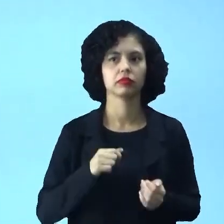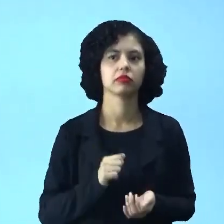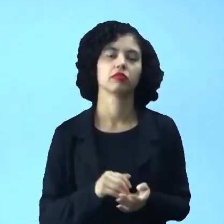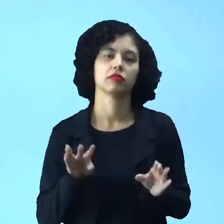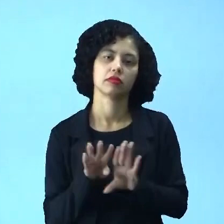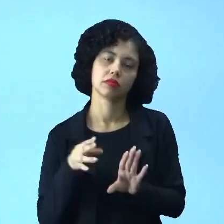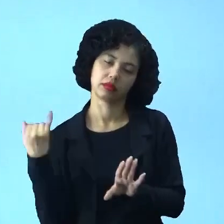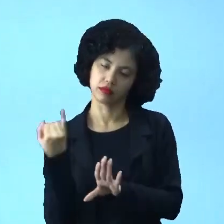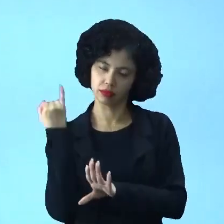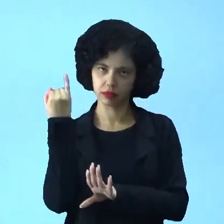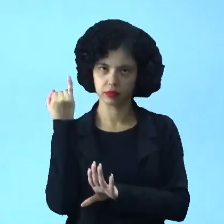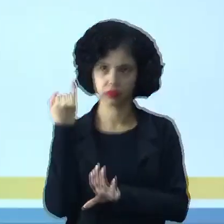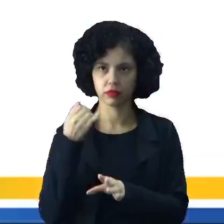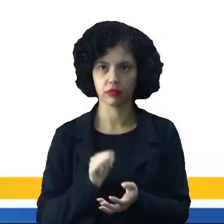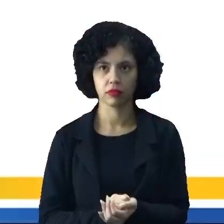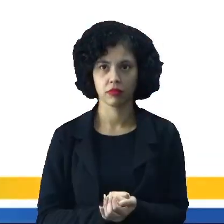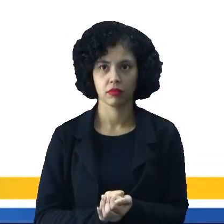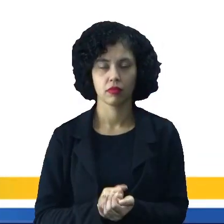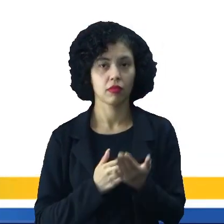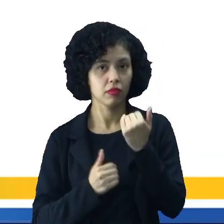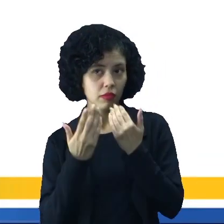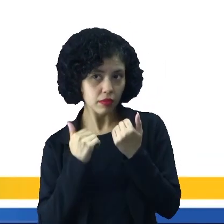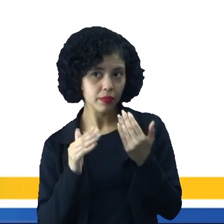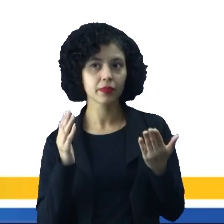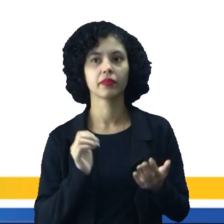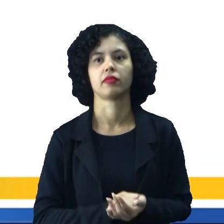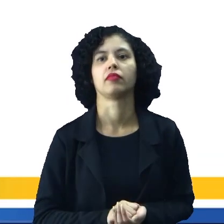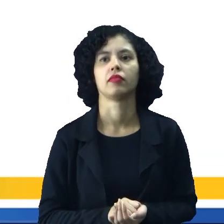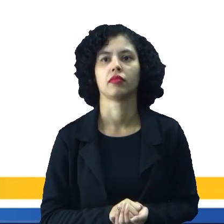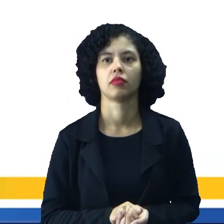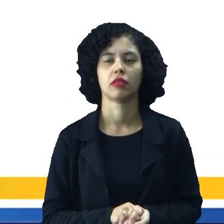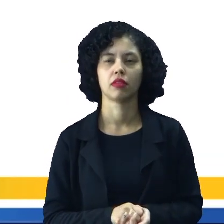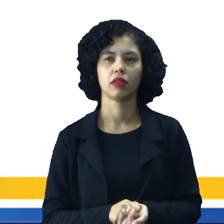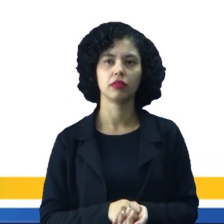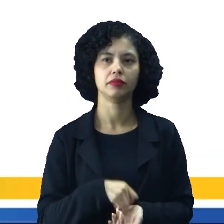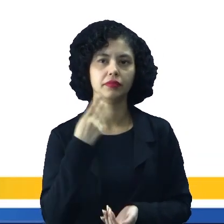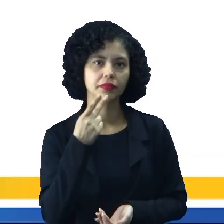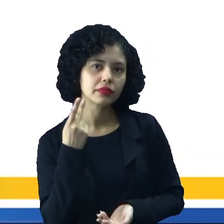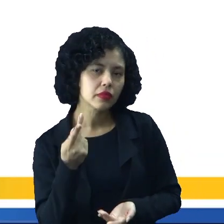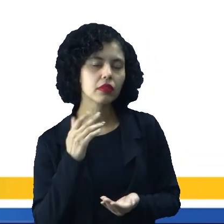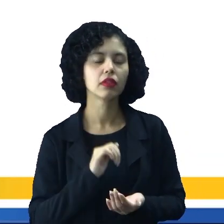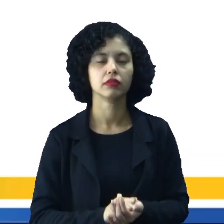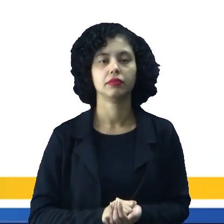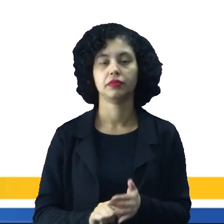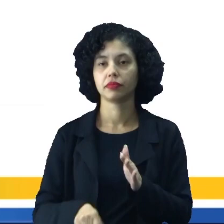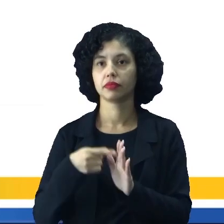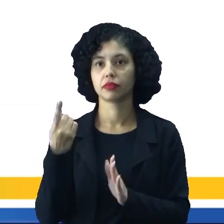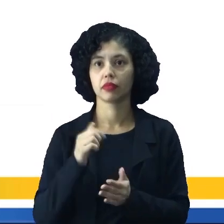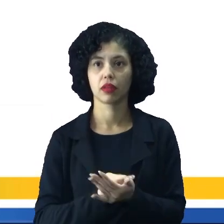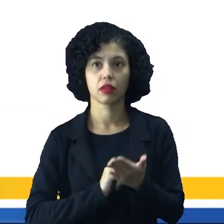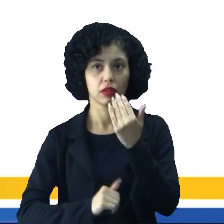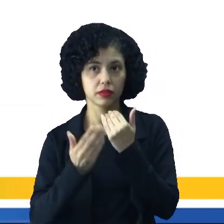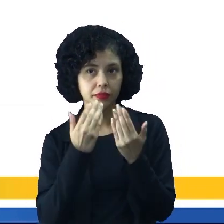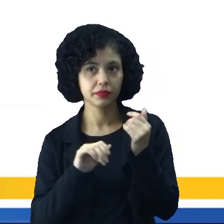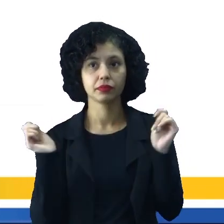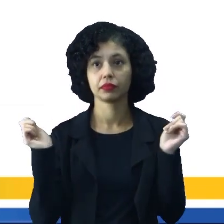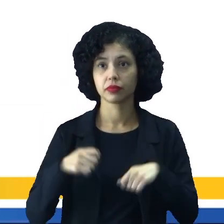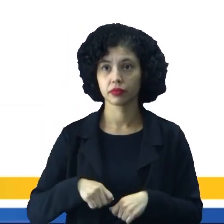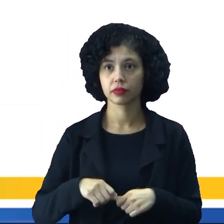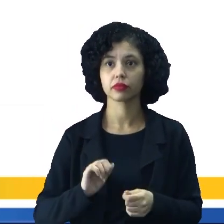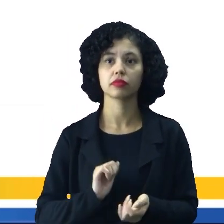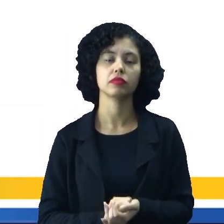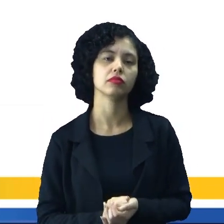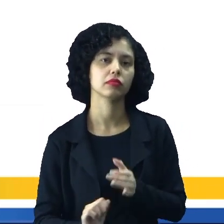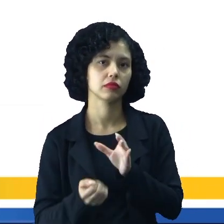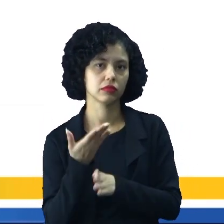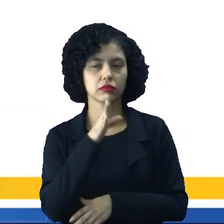trata-se principalmente sobre a nossa questão de alimentação. Para falar de sistema digestório, primeiro vamos falar sobre os alimentos. Então, os